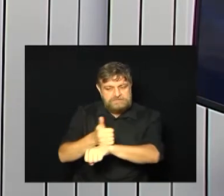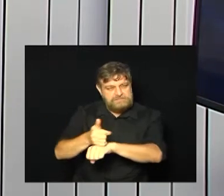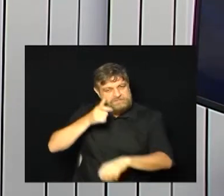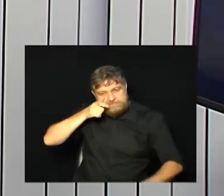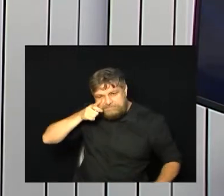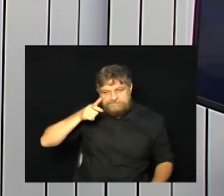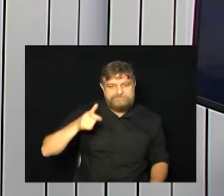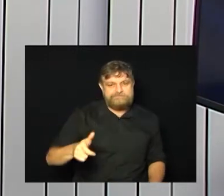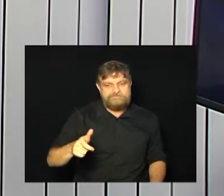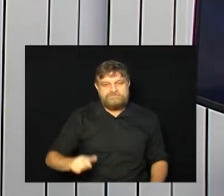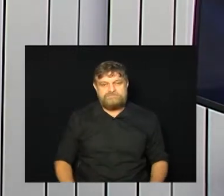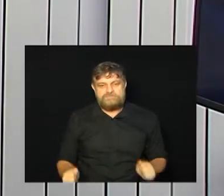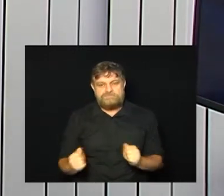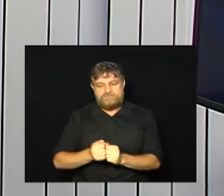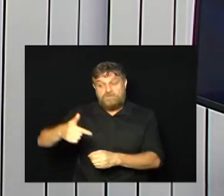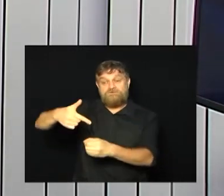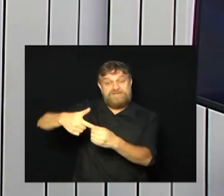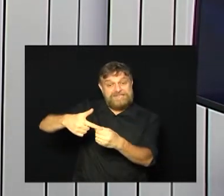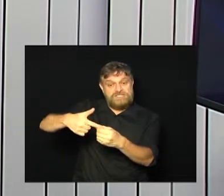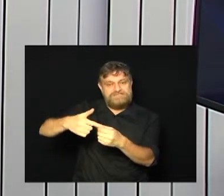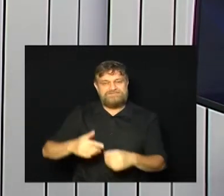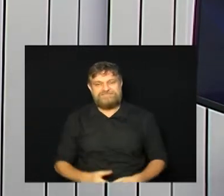na Profissão com um frentista.